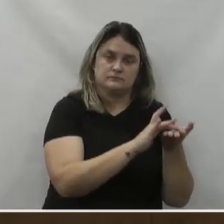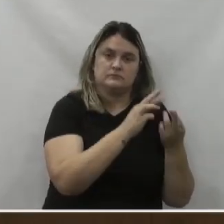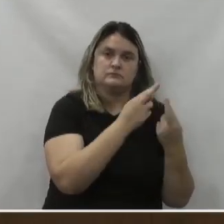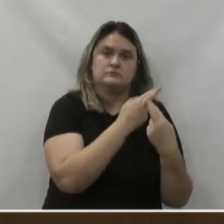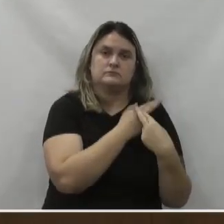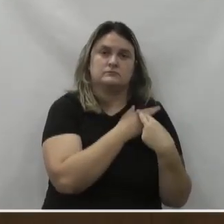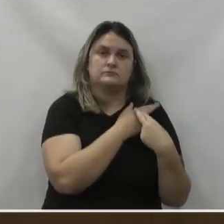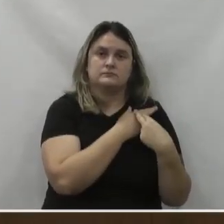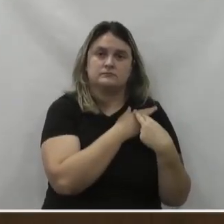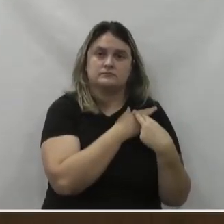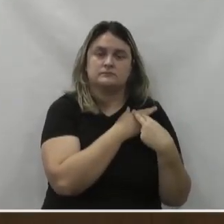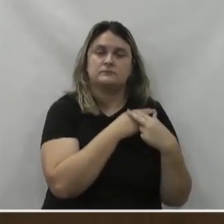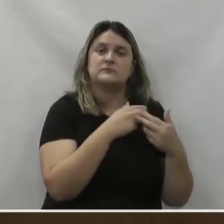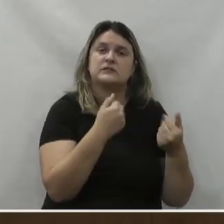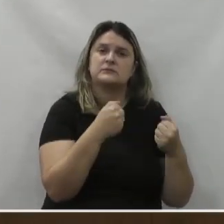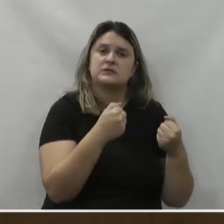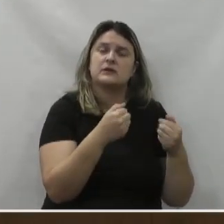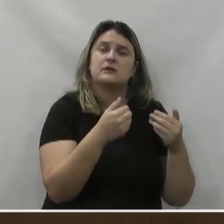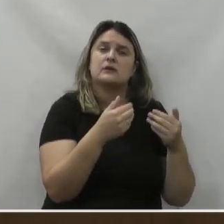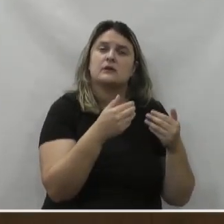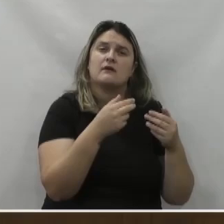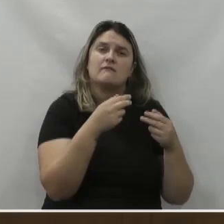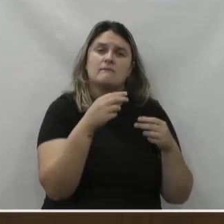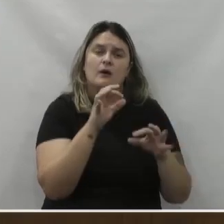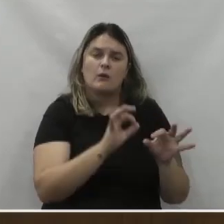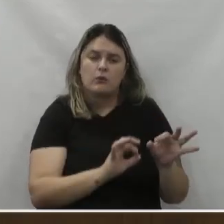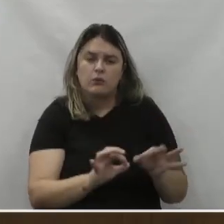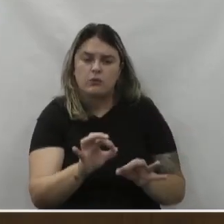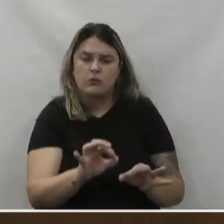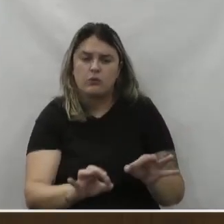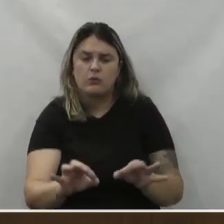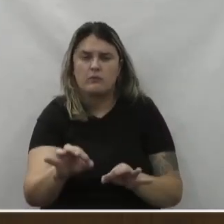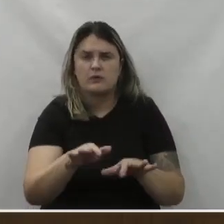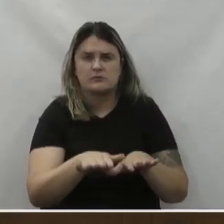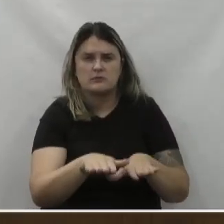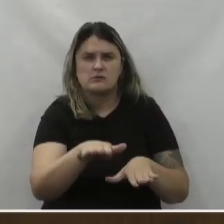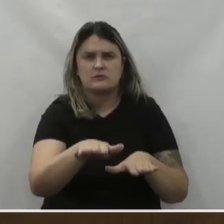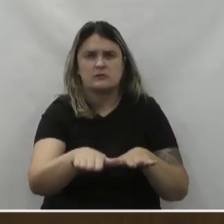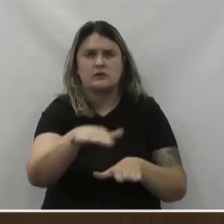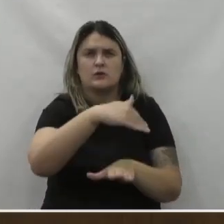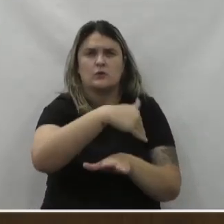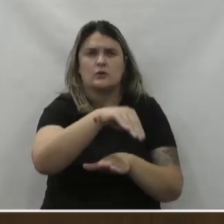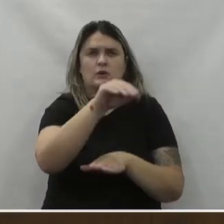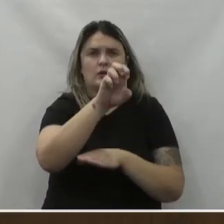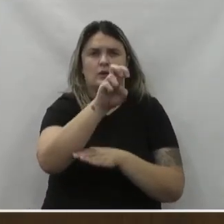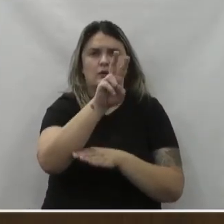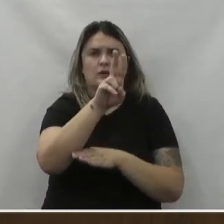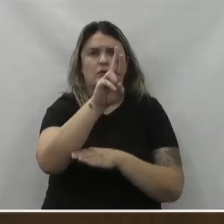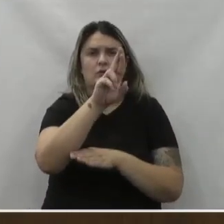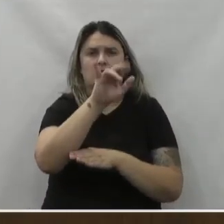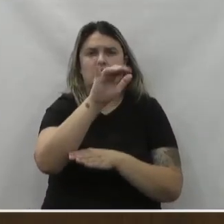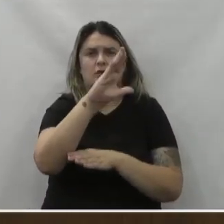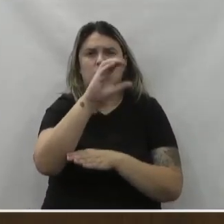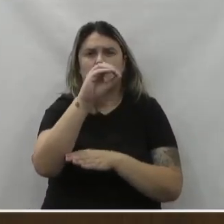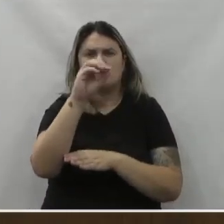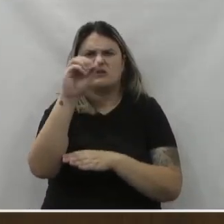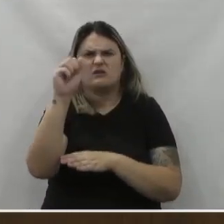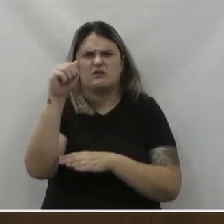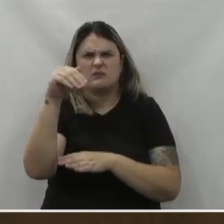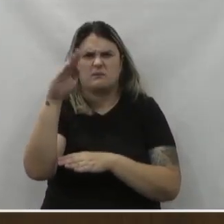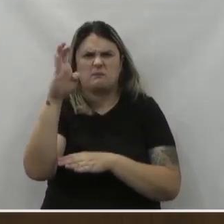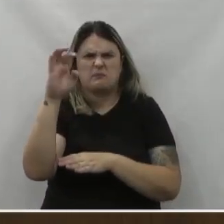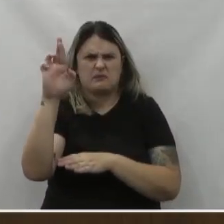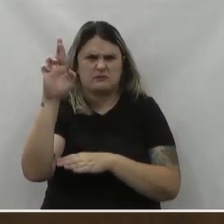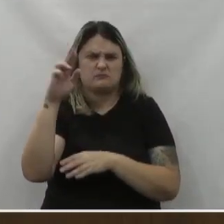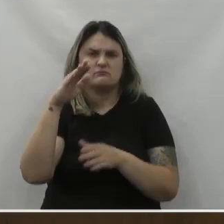competente, solicita a realização de melhorias no desnível existente na rua Eurico Ama, no bairro Rio da